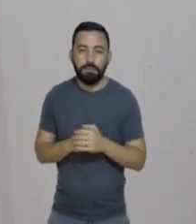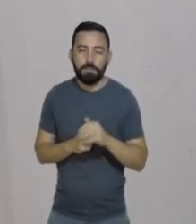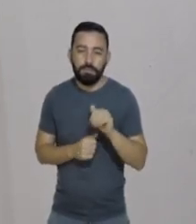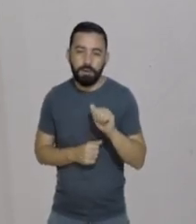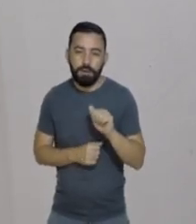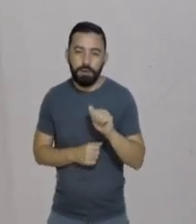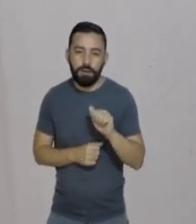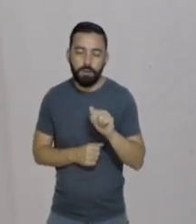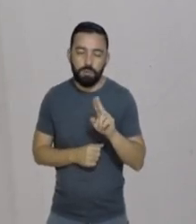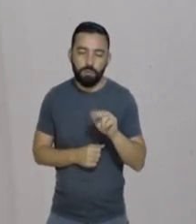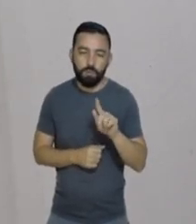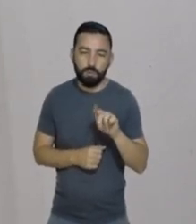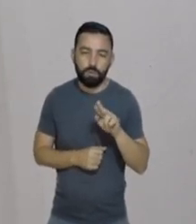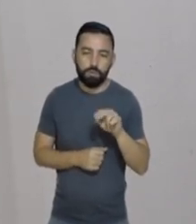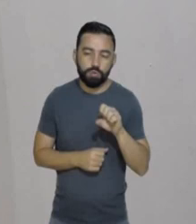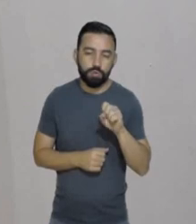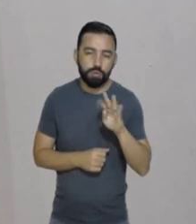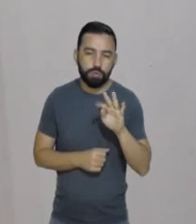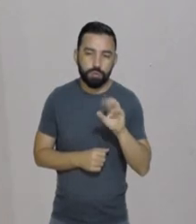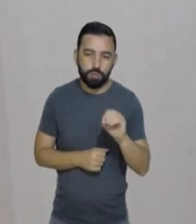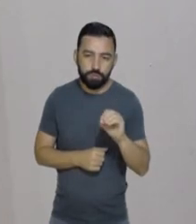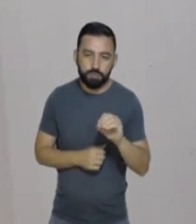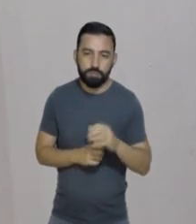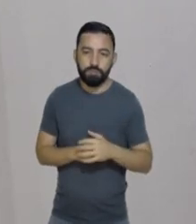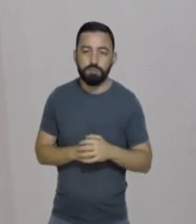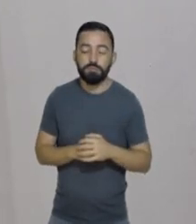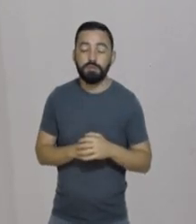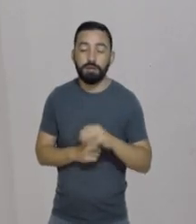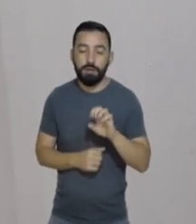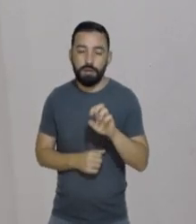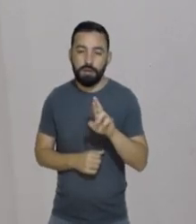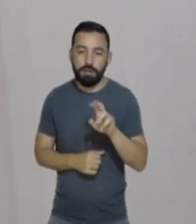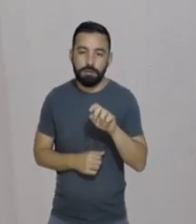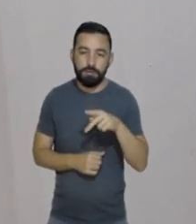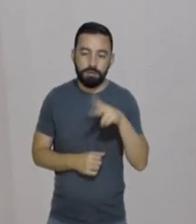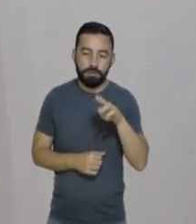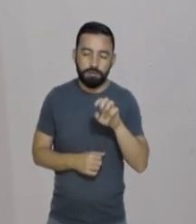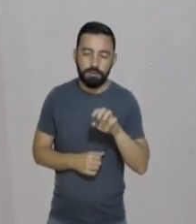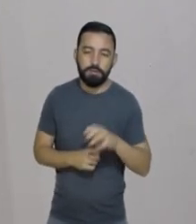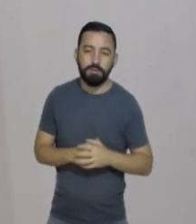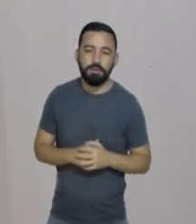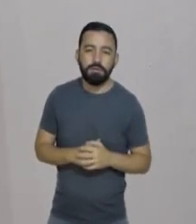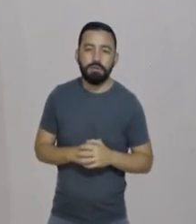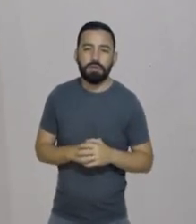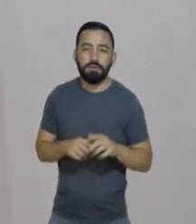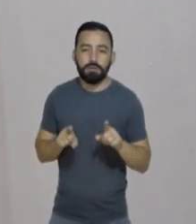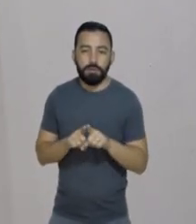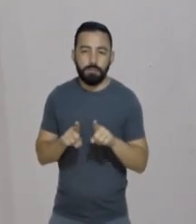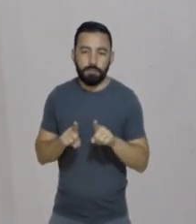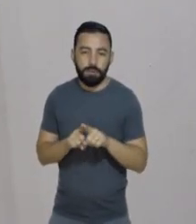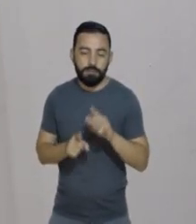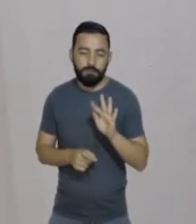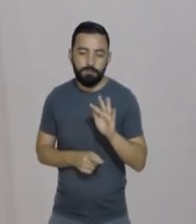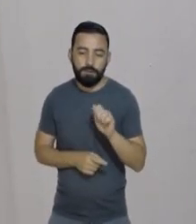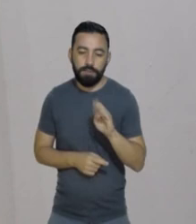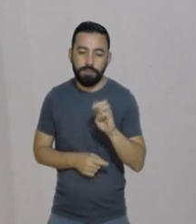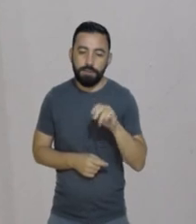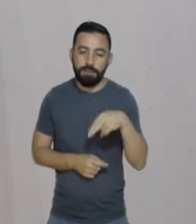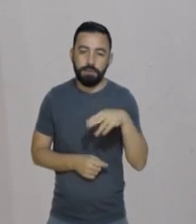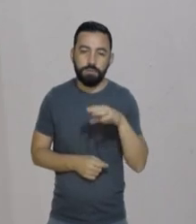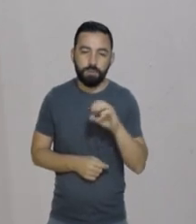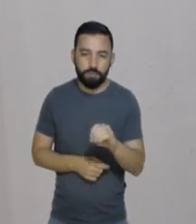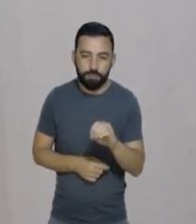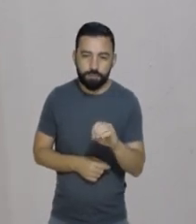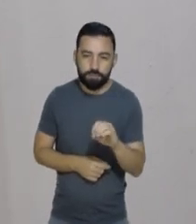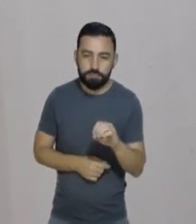Augusto Brandão, doutor Eric Uratani e doutor Fabiano Silveira,